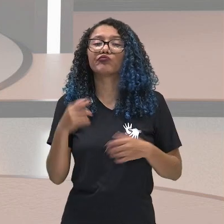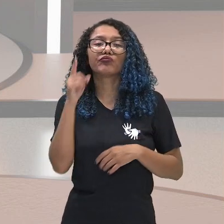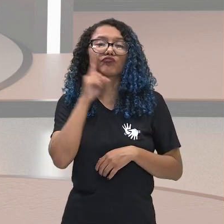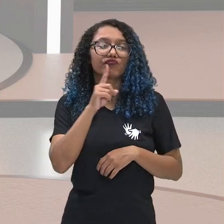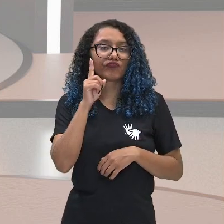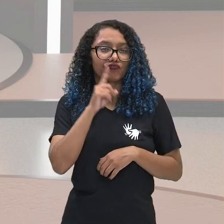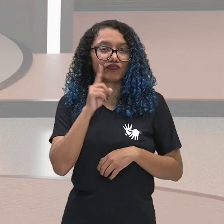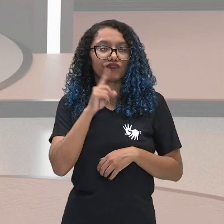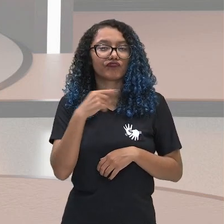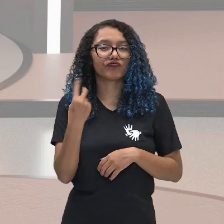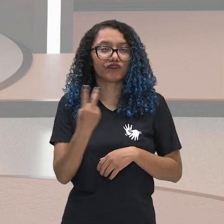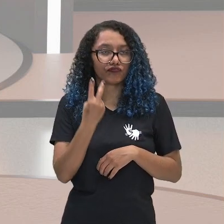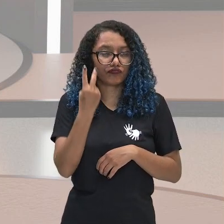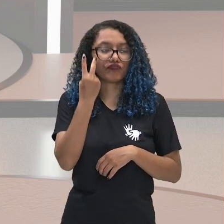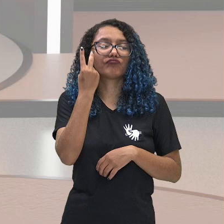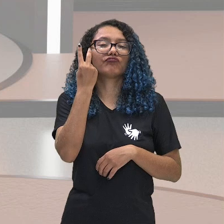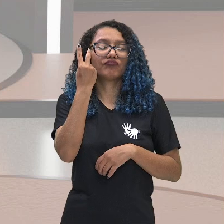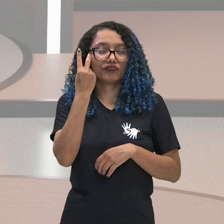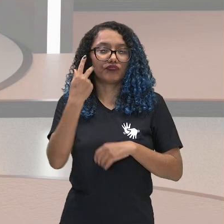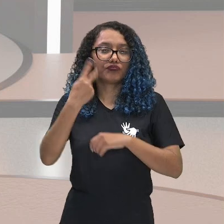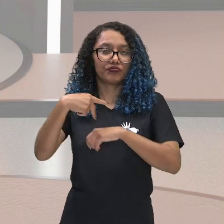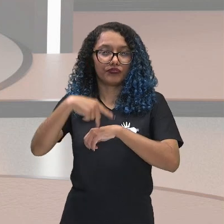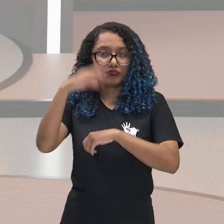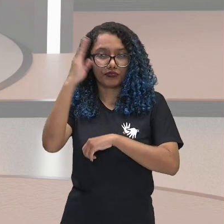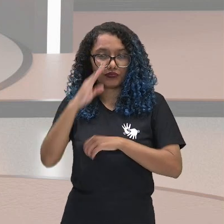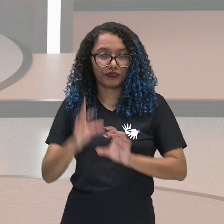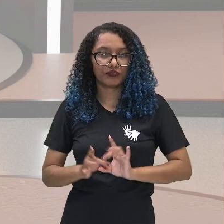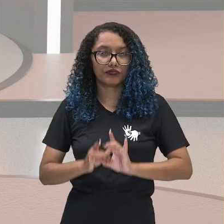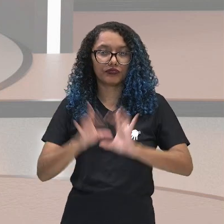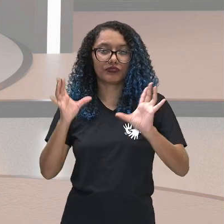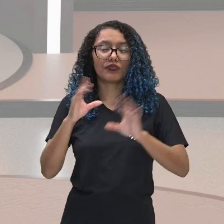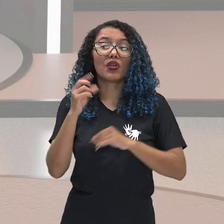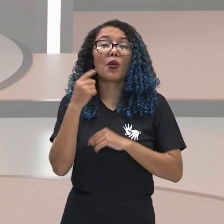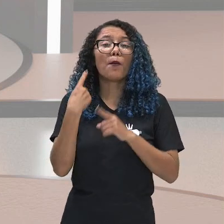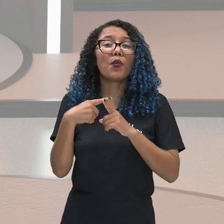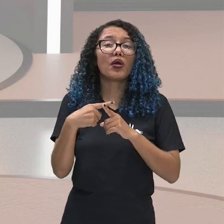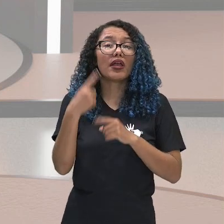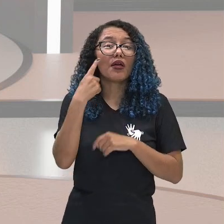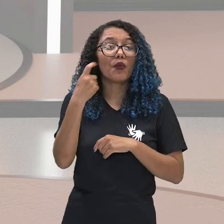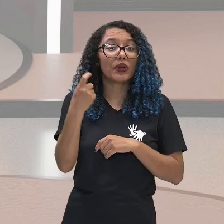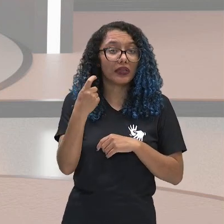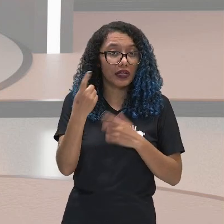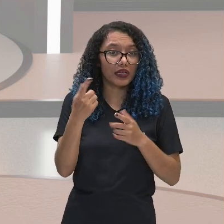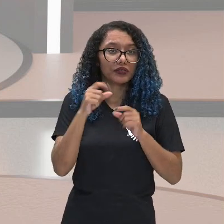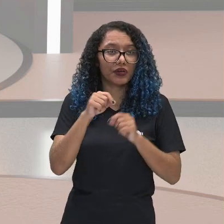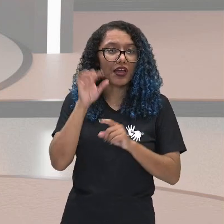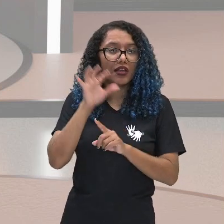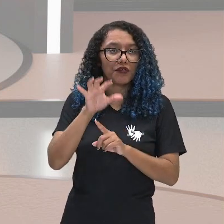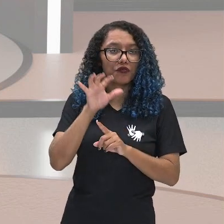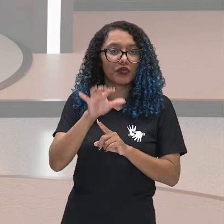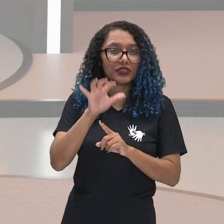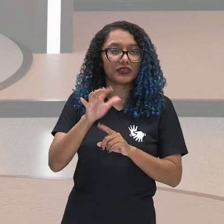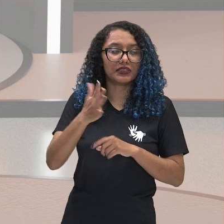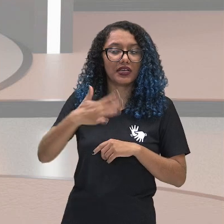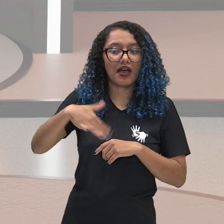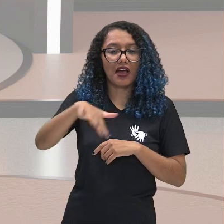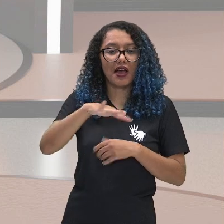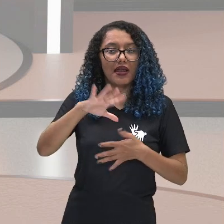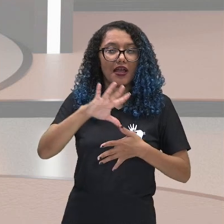Em 1824. E tinha interesse em quê? Em estender a sua influência sobre o continente